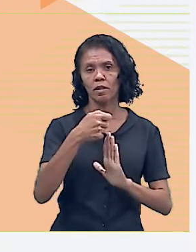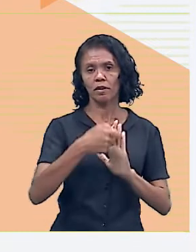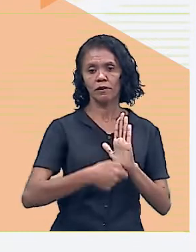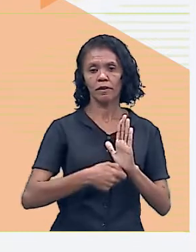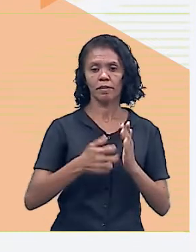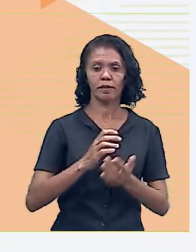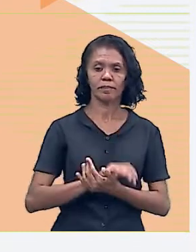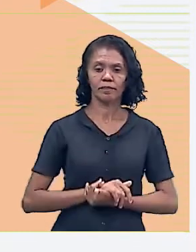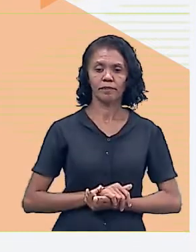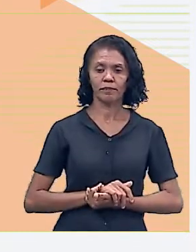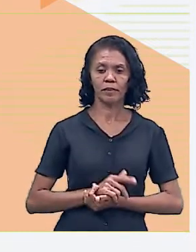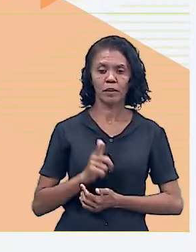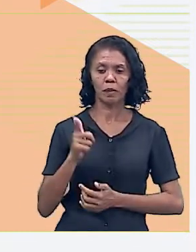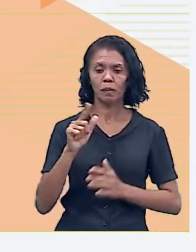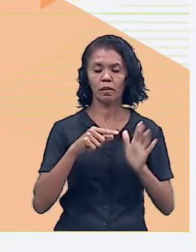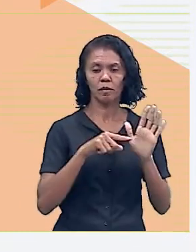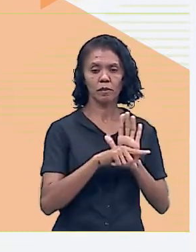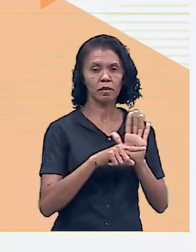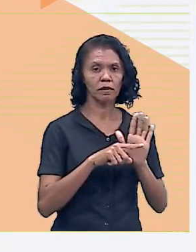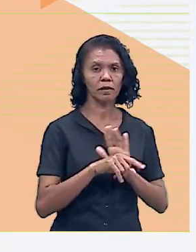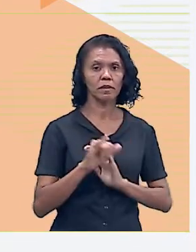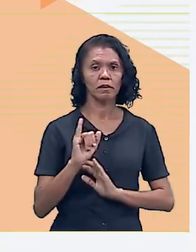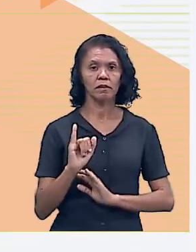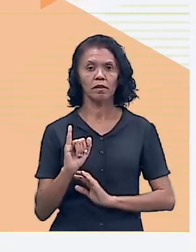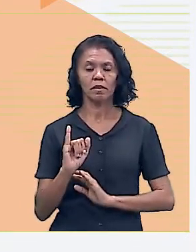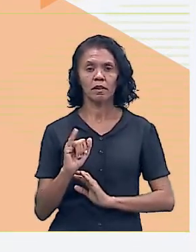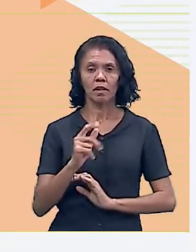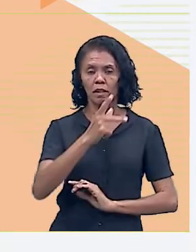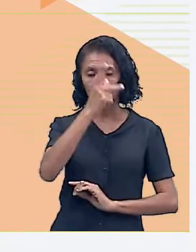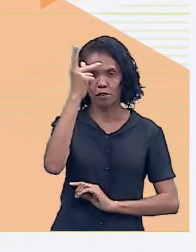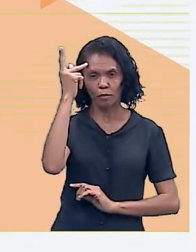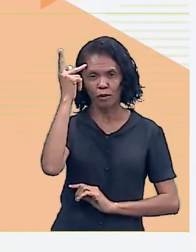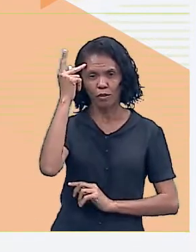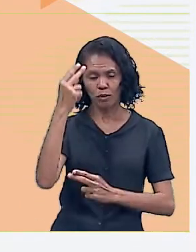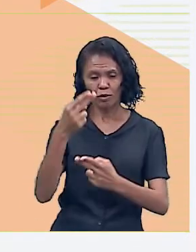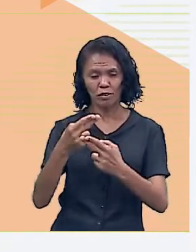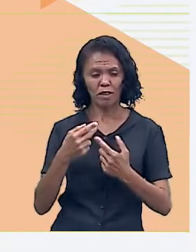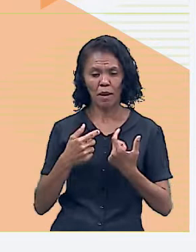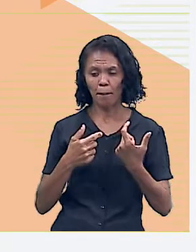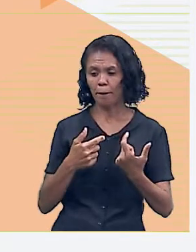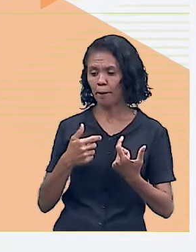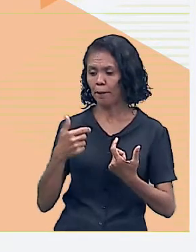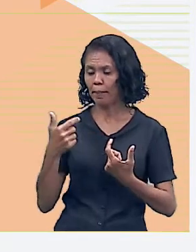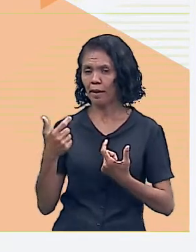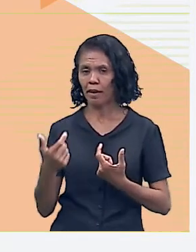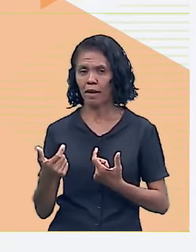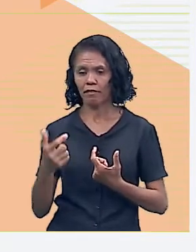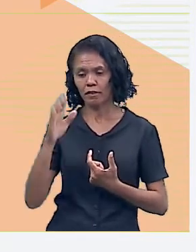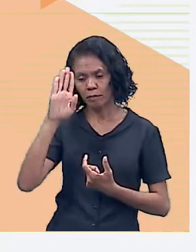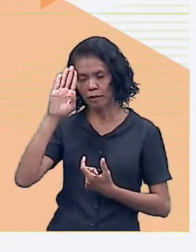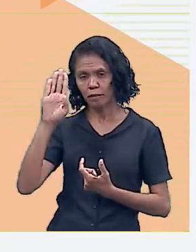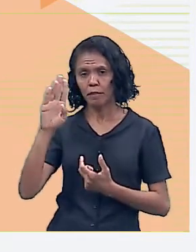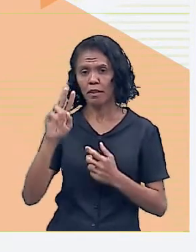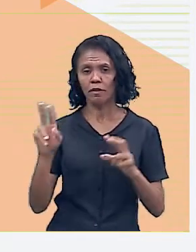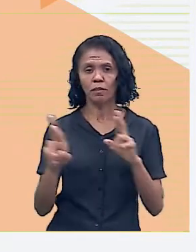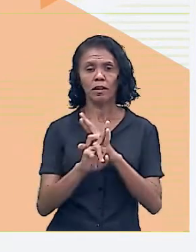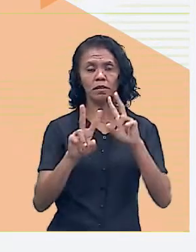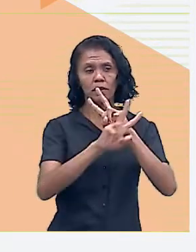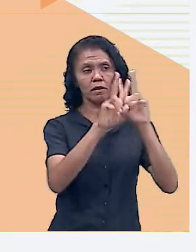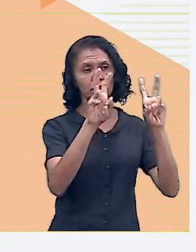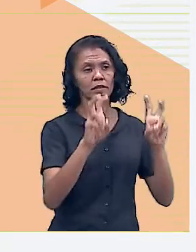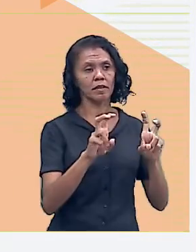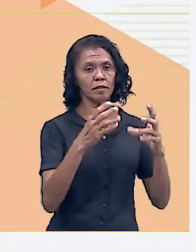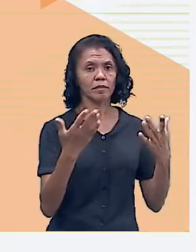aí eu te pergunto o Gabriel se a pessoa não trouxe as palavras chaves do tema consequentemente já está tangenciando o tema portanto é necessário